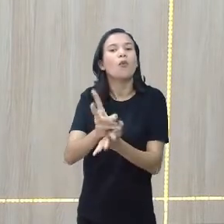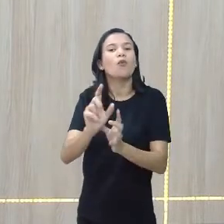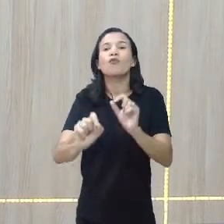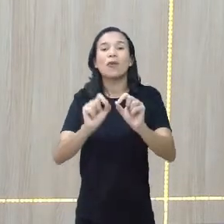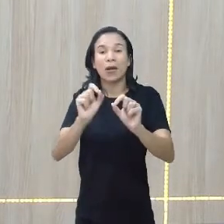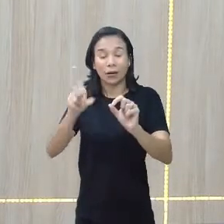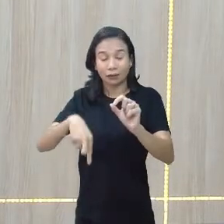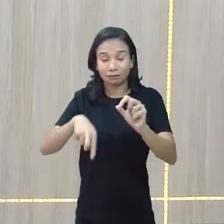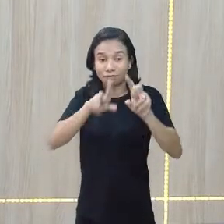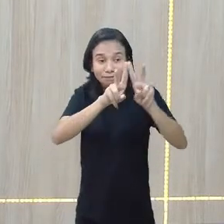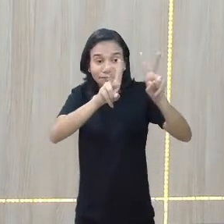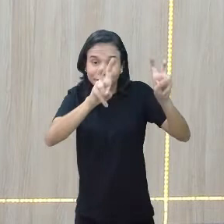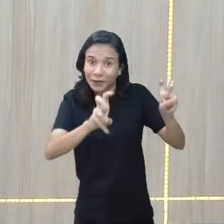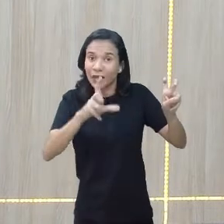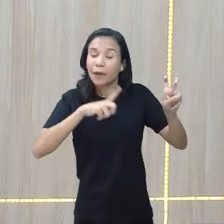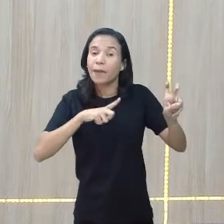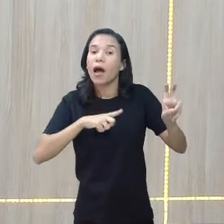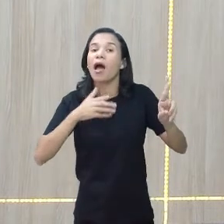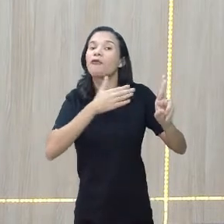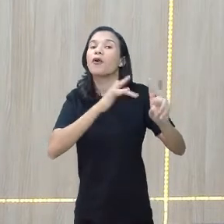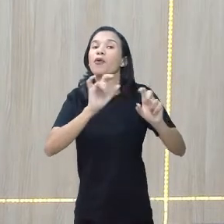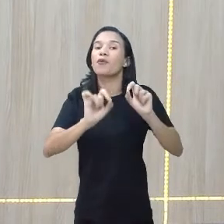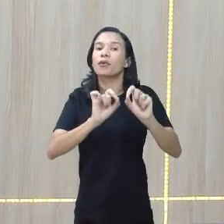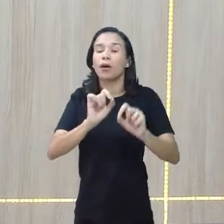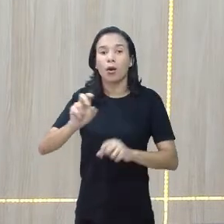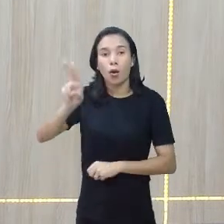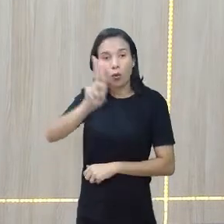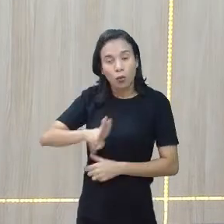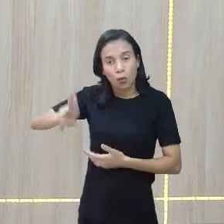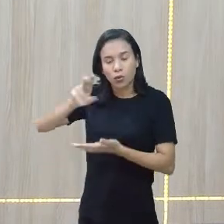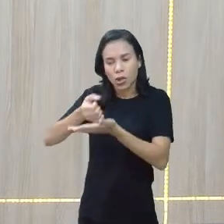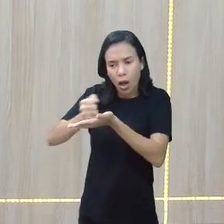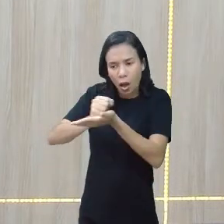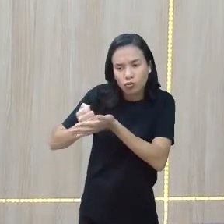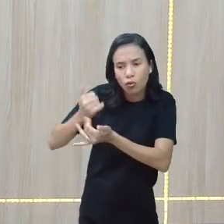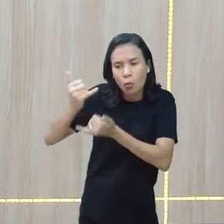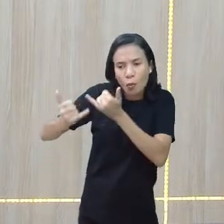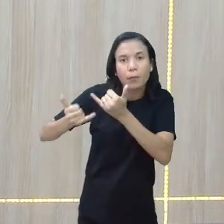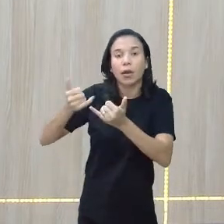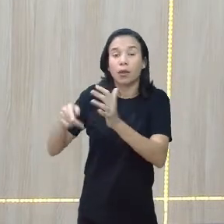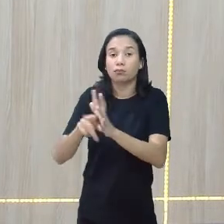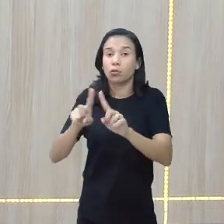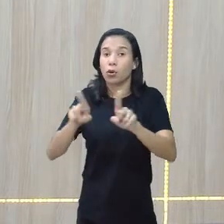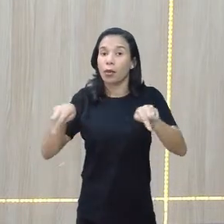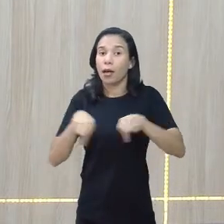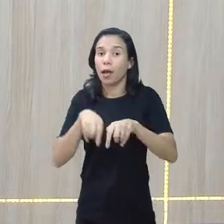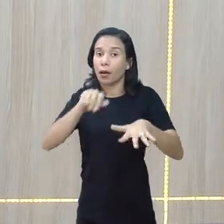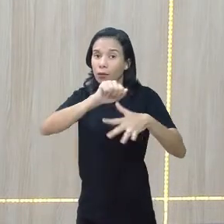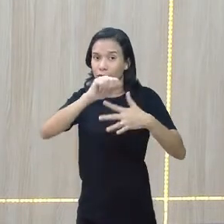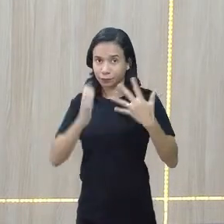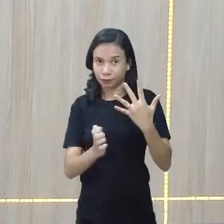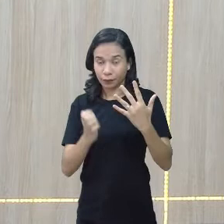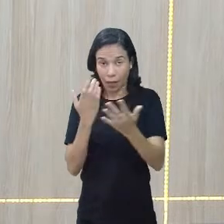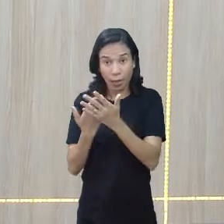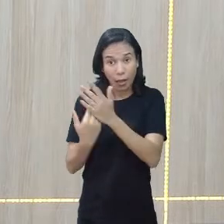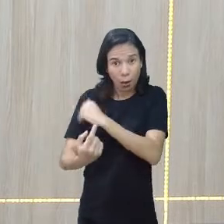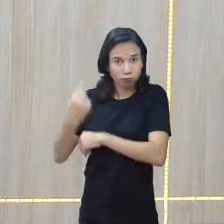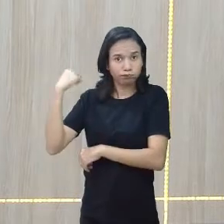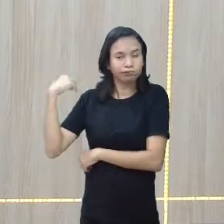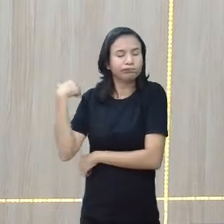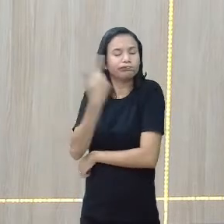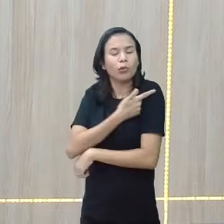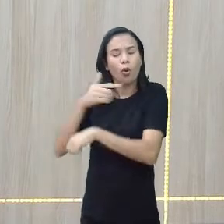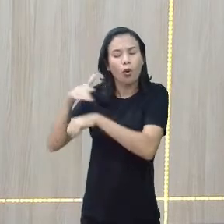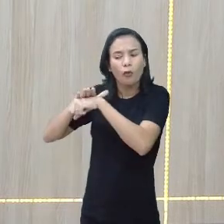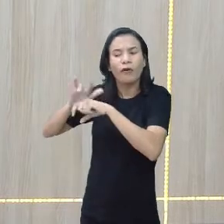continuidade à temática que se refere à utilização de jogos na sala de recursos multifuncionais. No nosso encontro anterior, nós